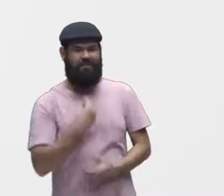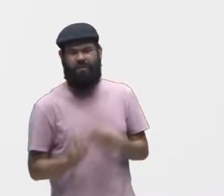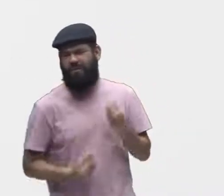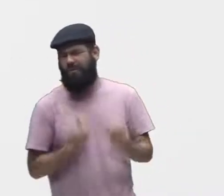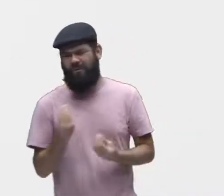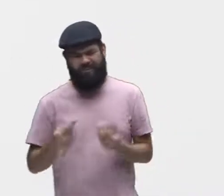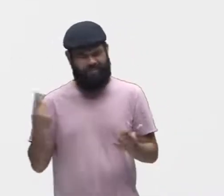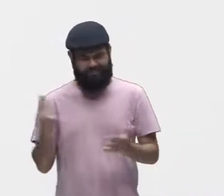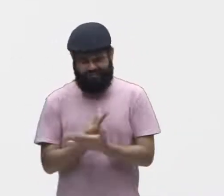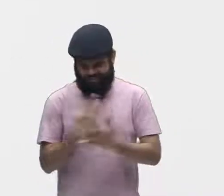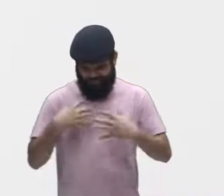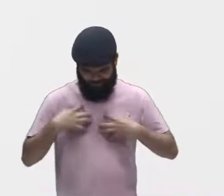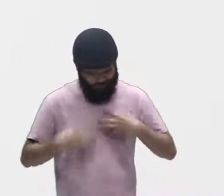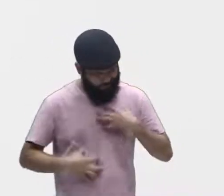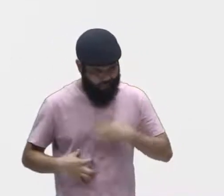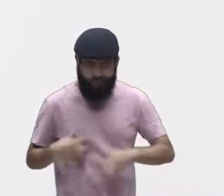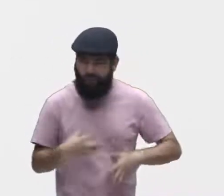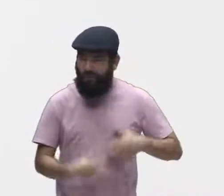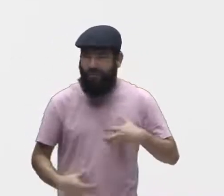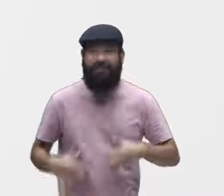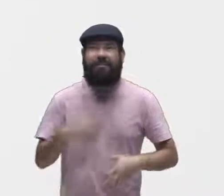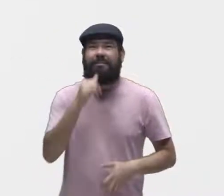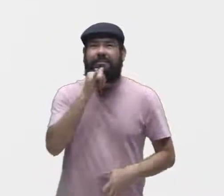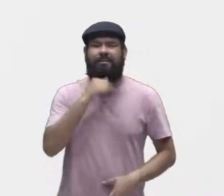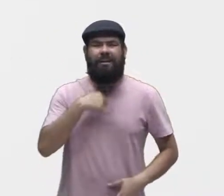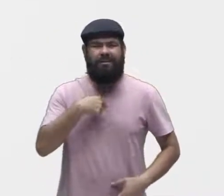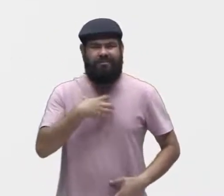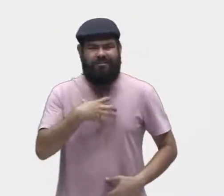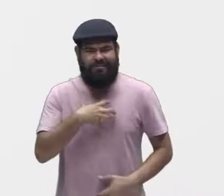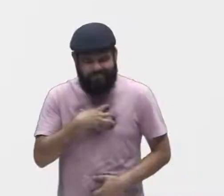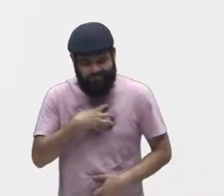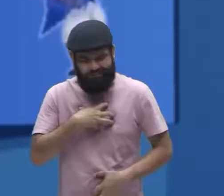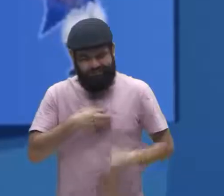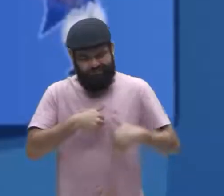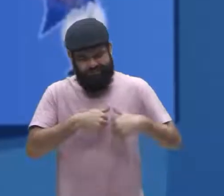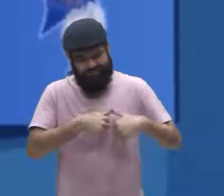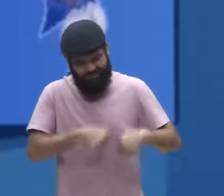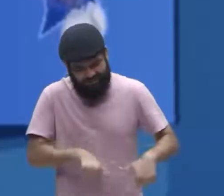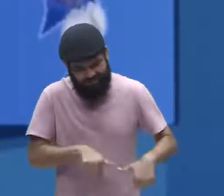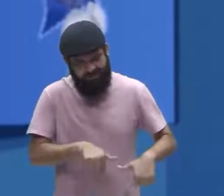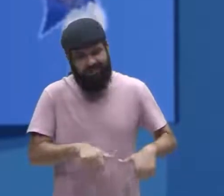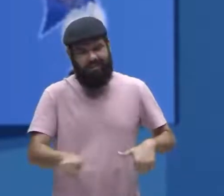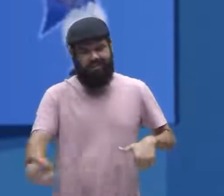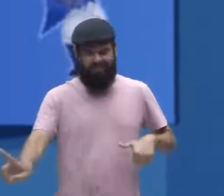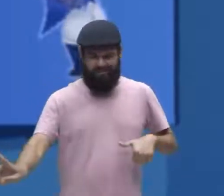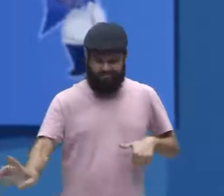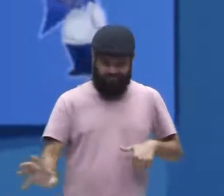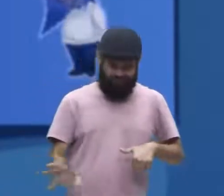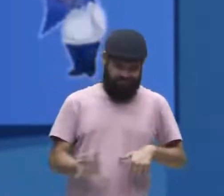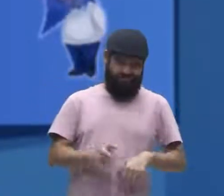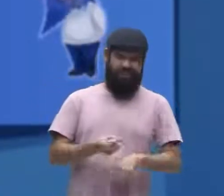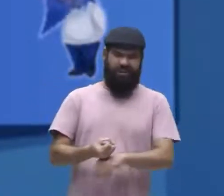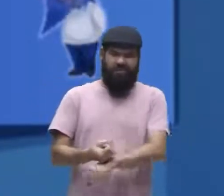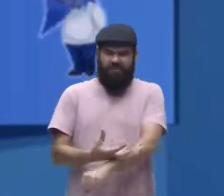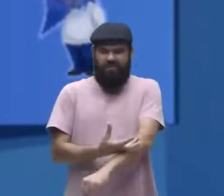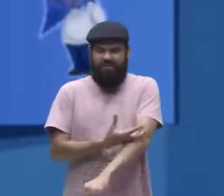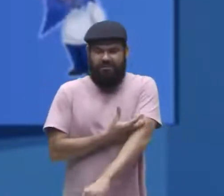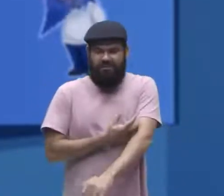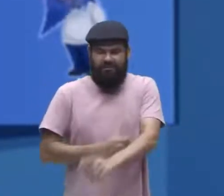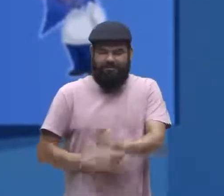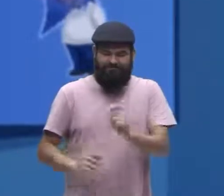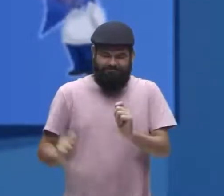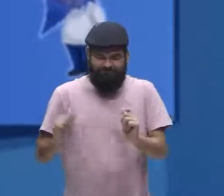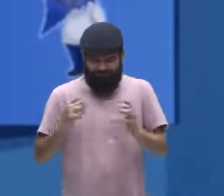acontece no meu corpo? Então, se eu sinto que eu estou ali, né, e aí vem aquela emoção, eu já vou me preparar para